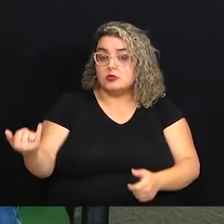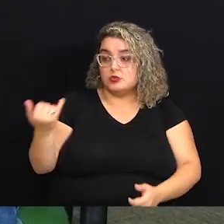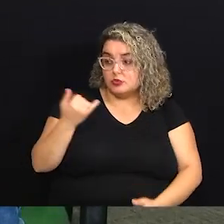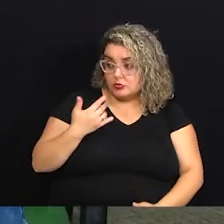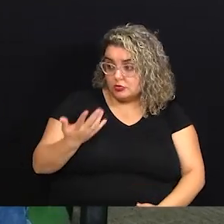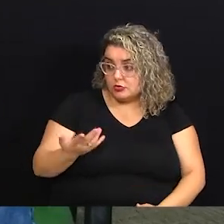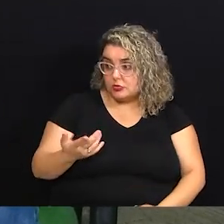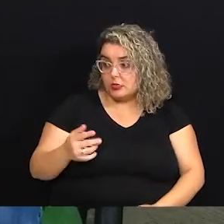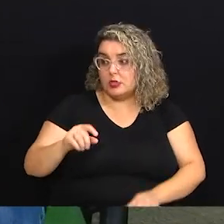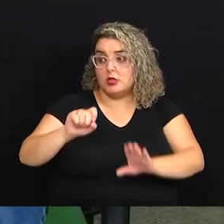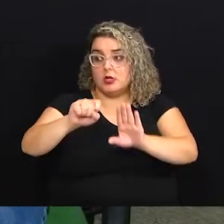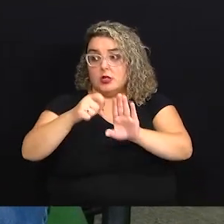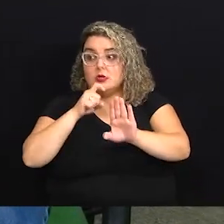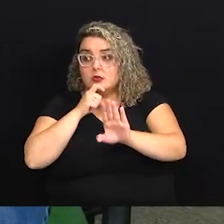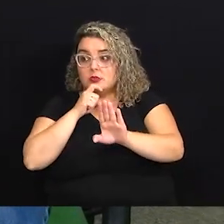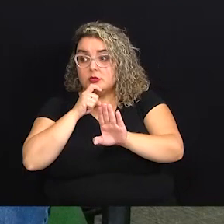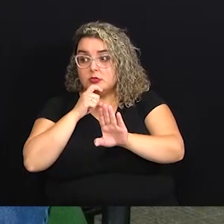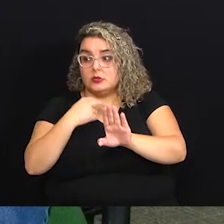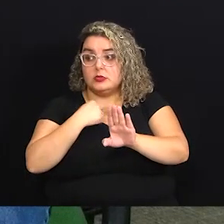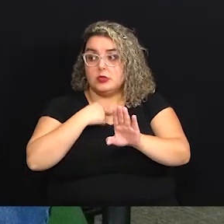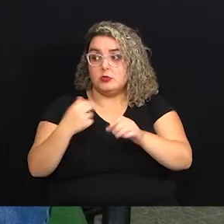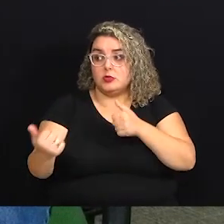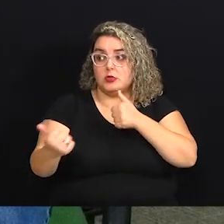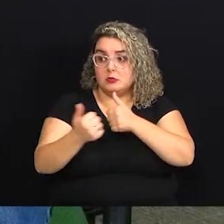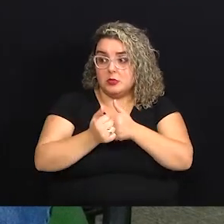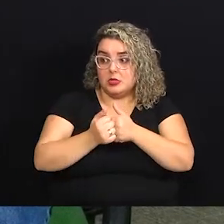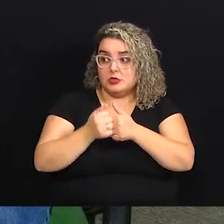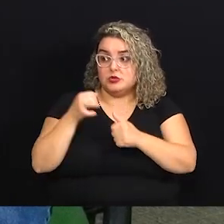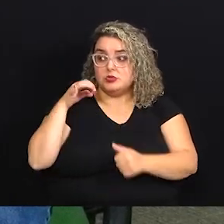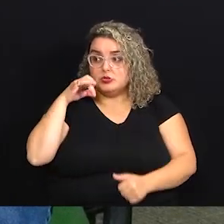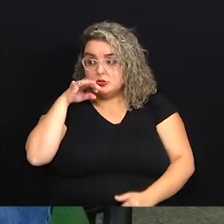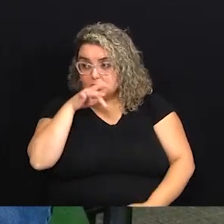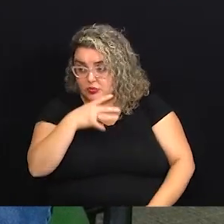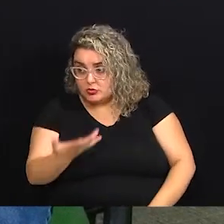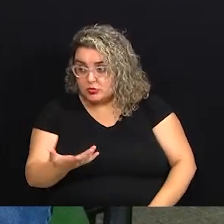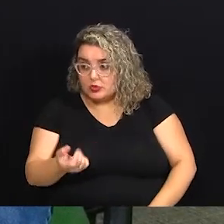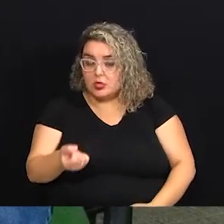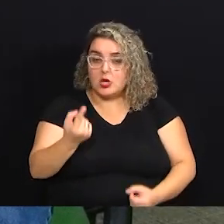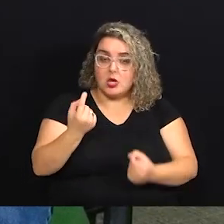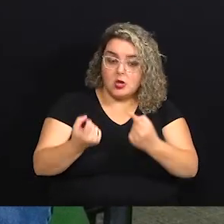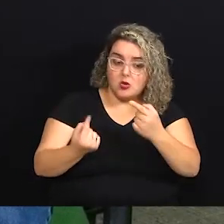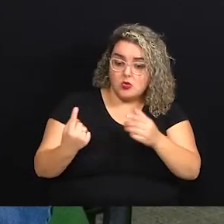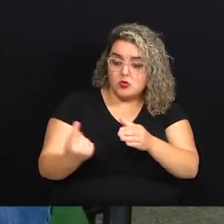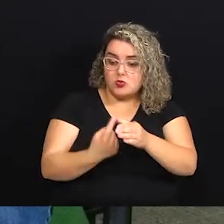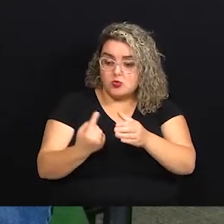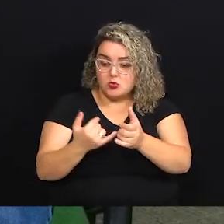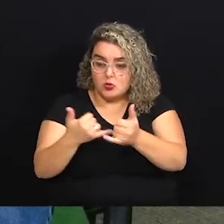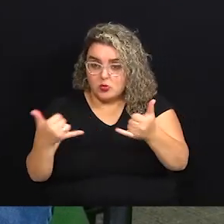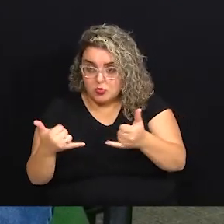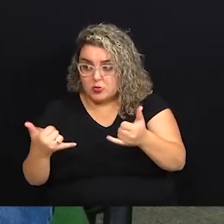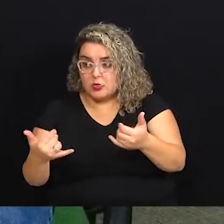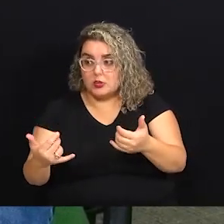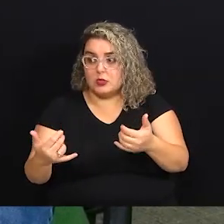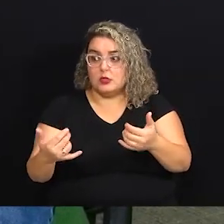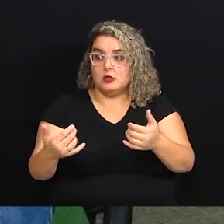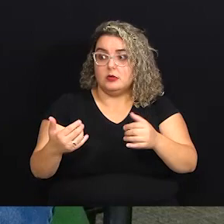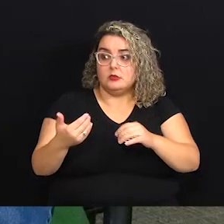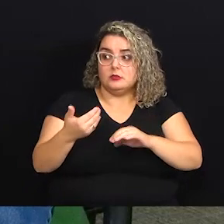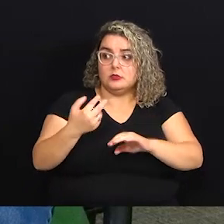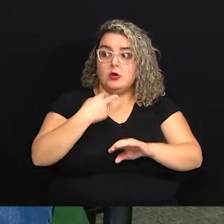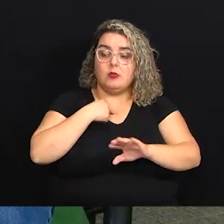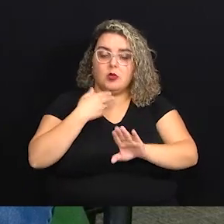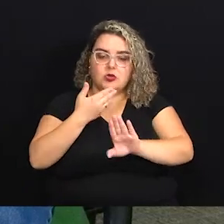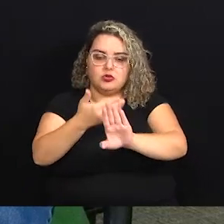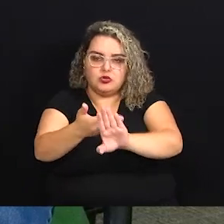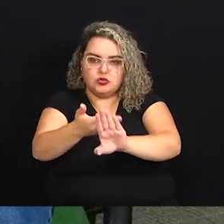também que as pessoas sempre diziam. A geladeira não pode ficar perto de coisa quente. Alguns eletrodomésticos têm